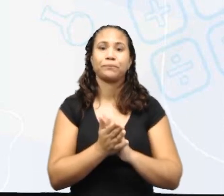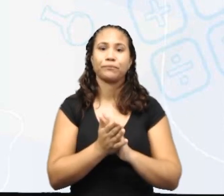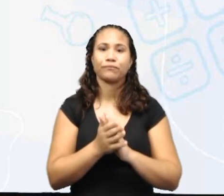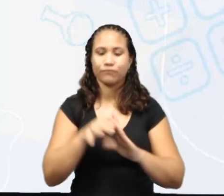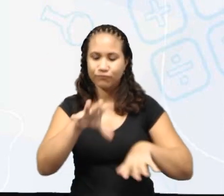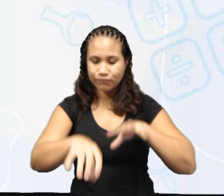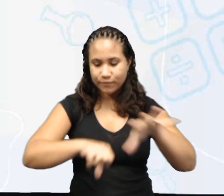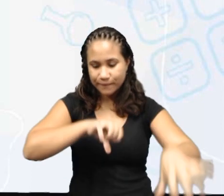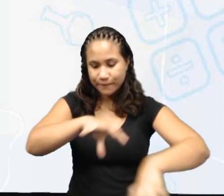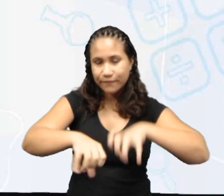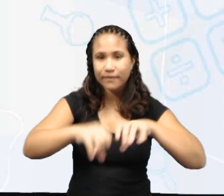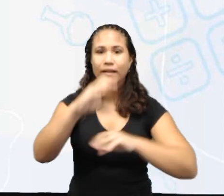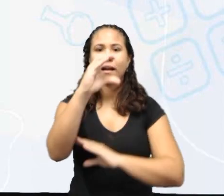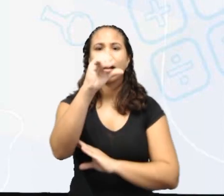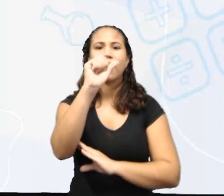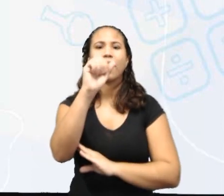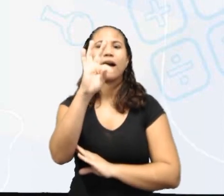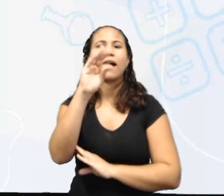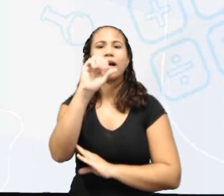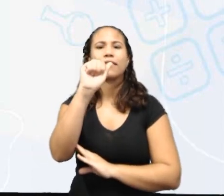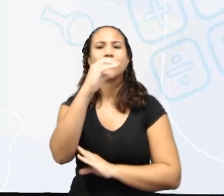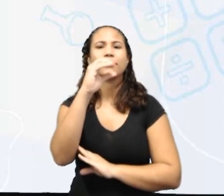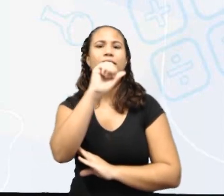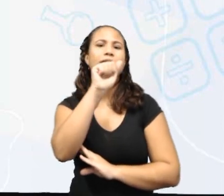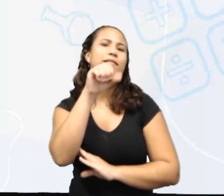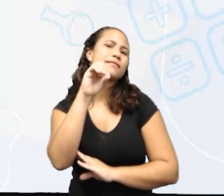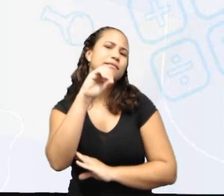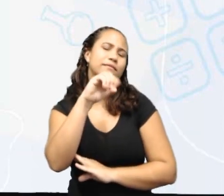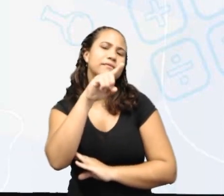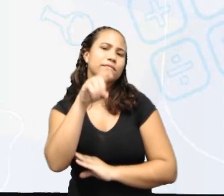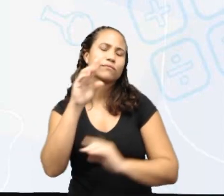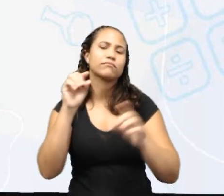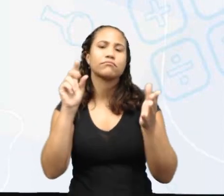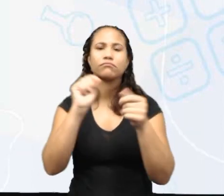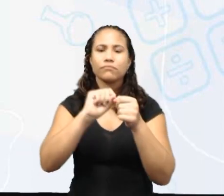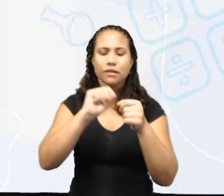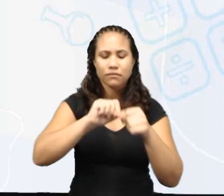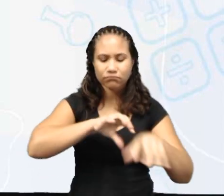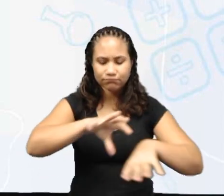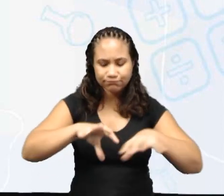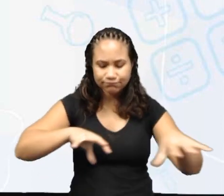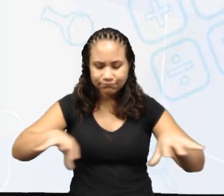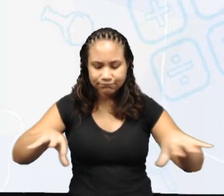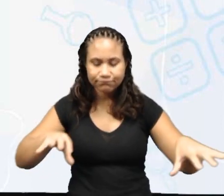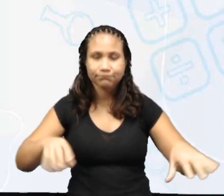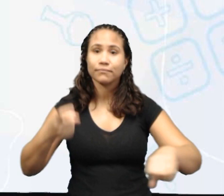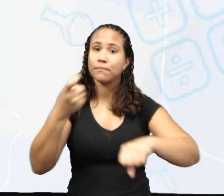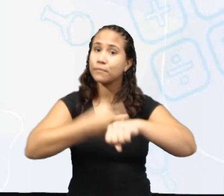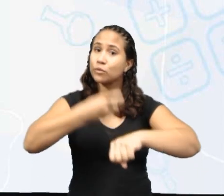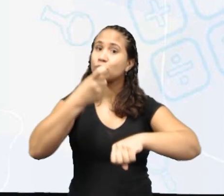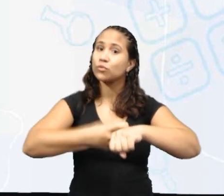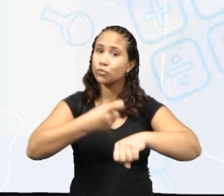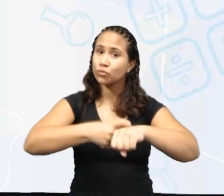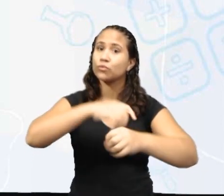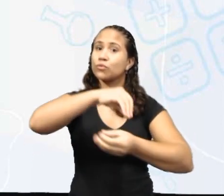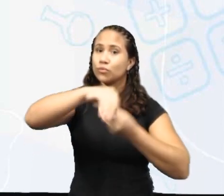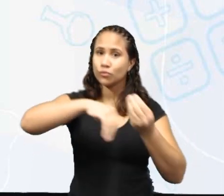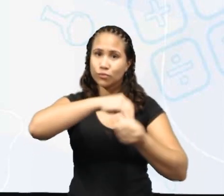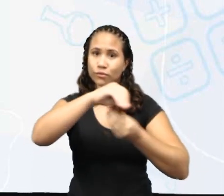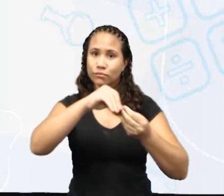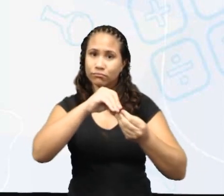catação. A catação é realizada para separar misturas de duas ou mais substâncias sólidas que